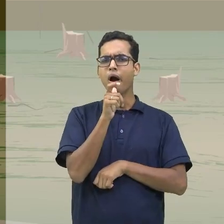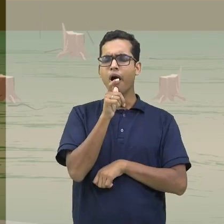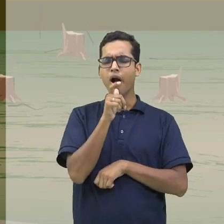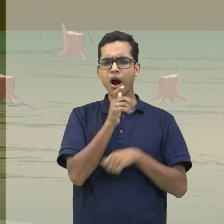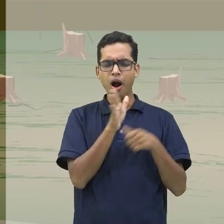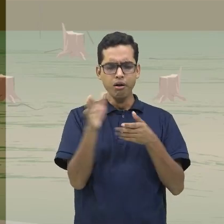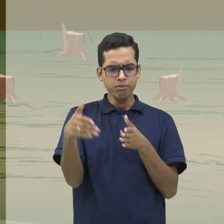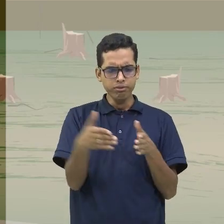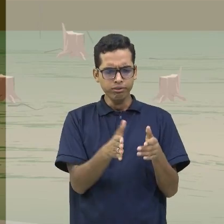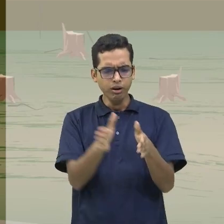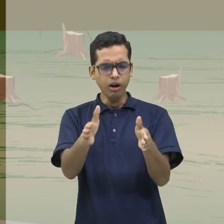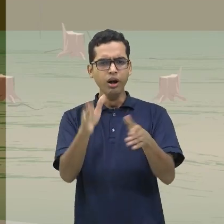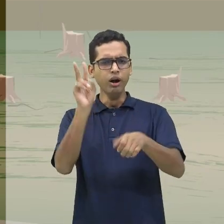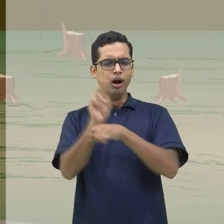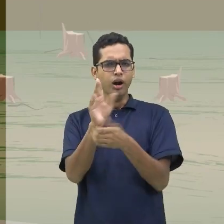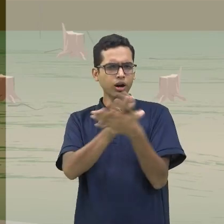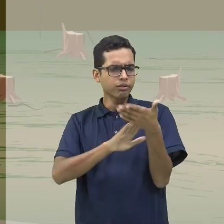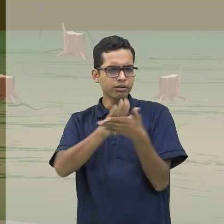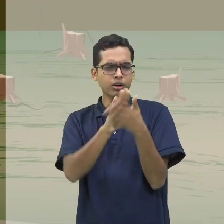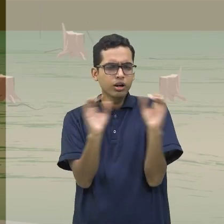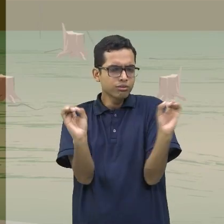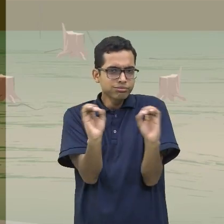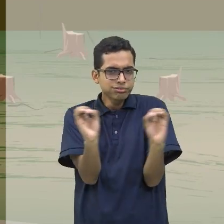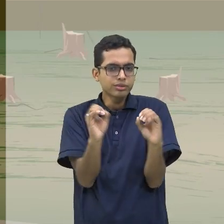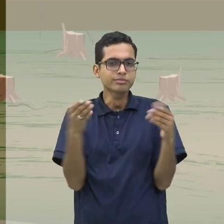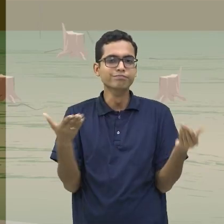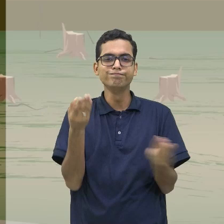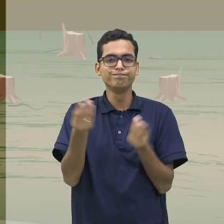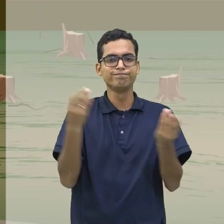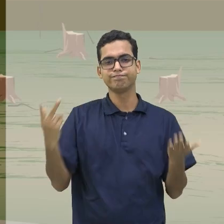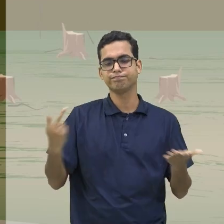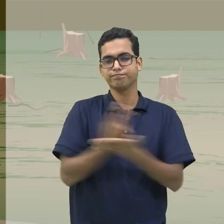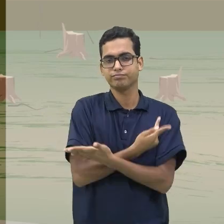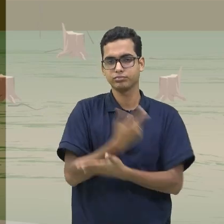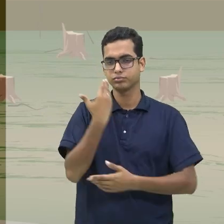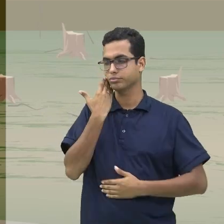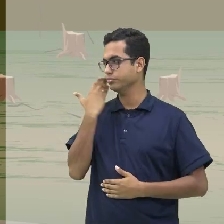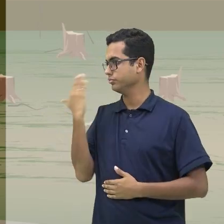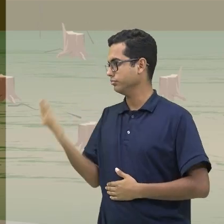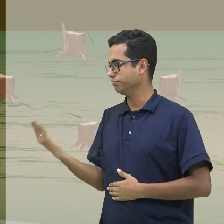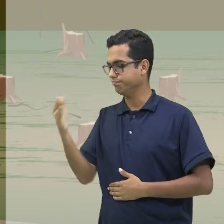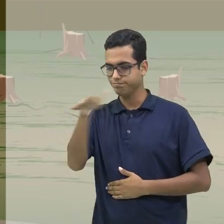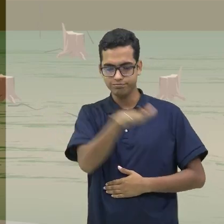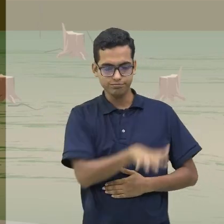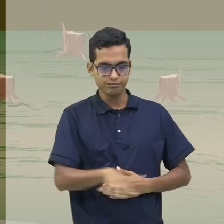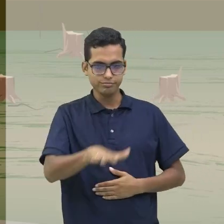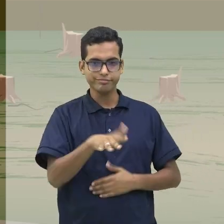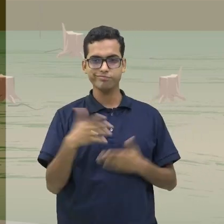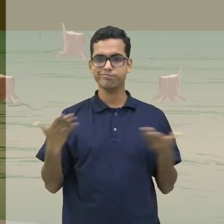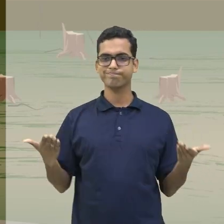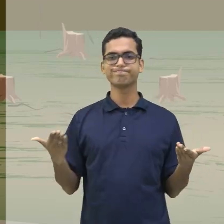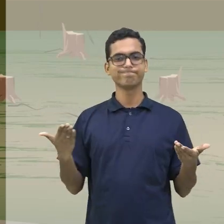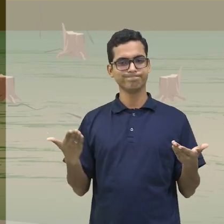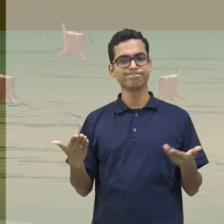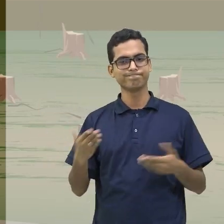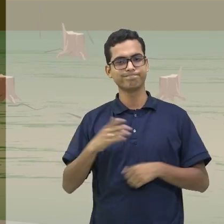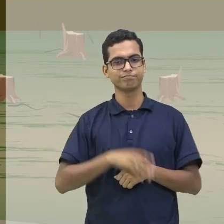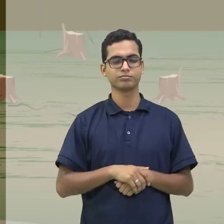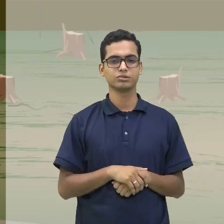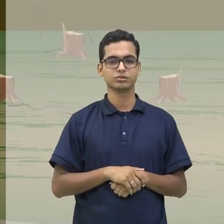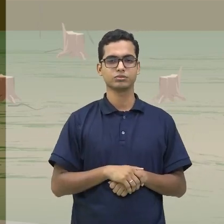é cuidado da maneira correta, olha como pode ficar a nossa região. E o homem, ele